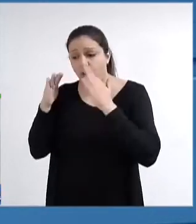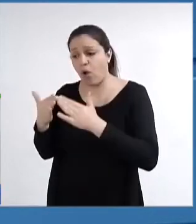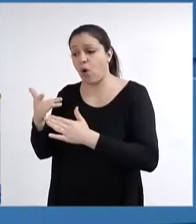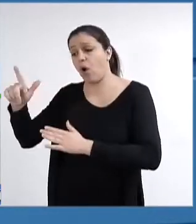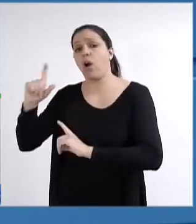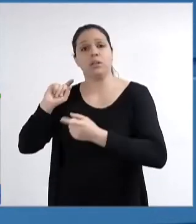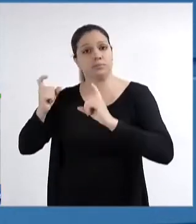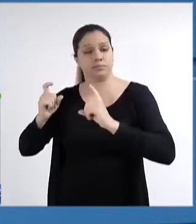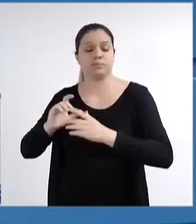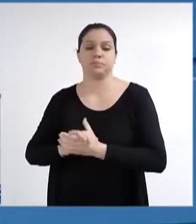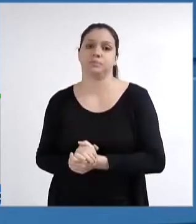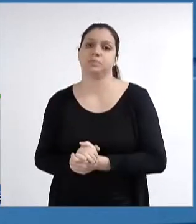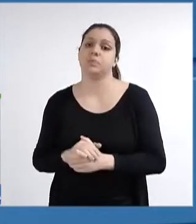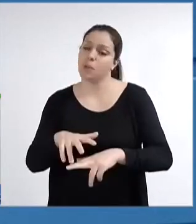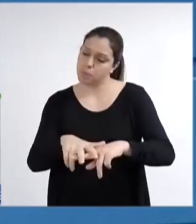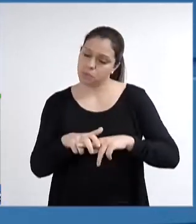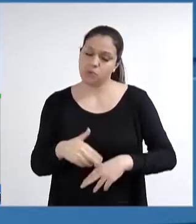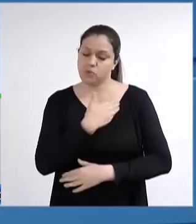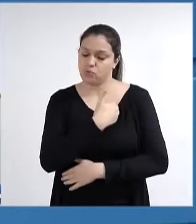federal segue, portanto,